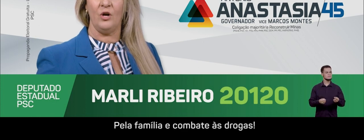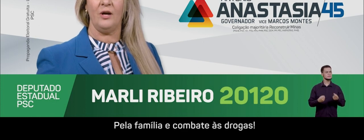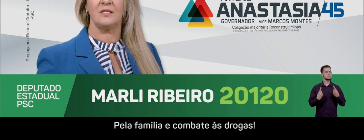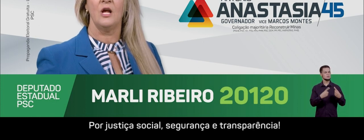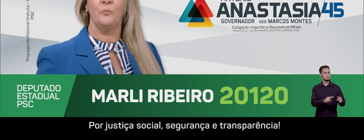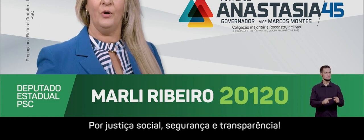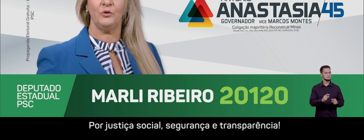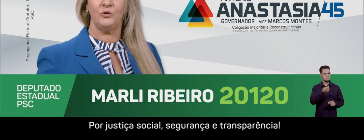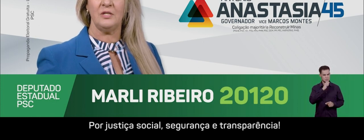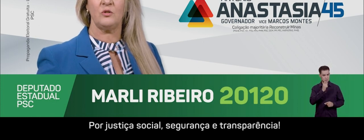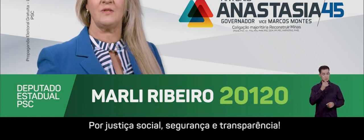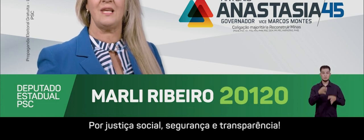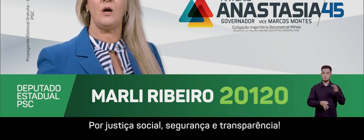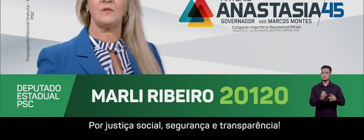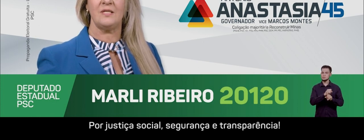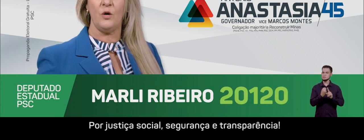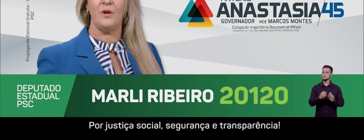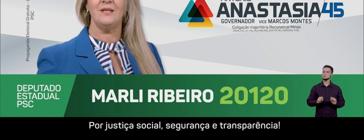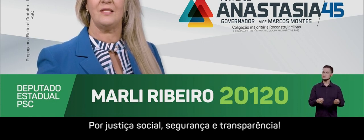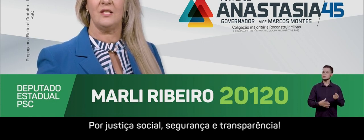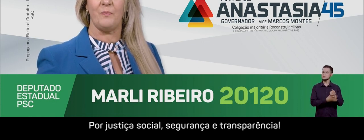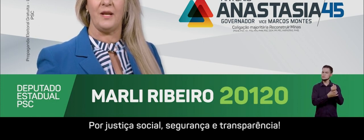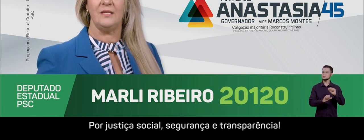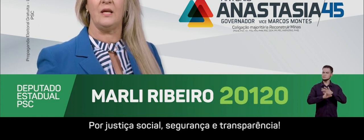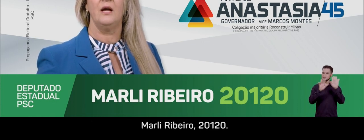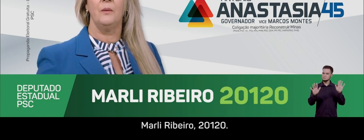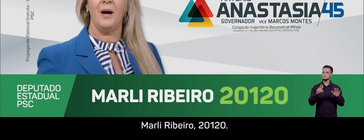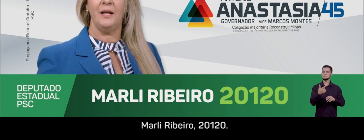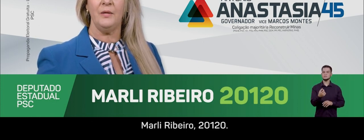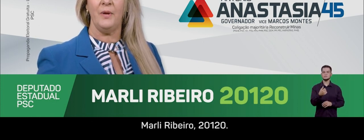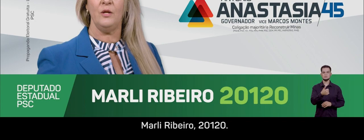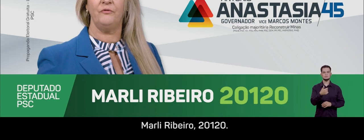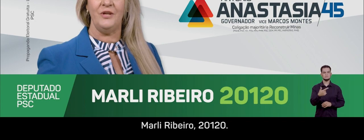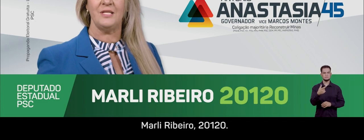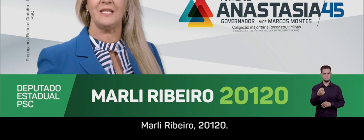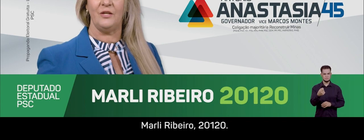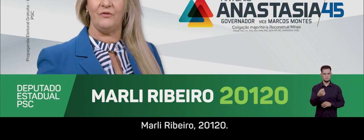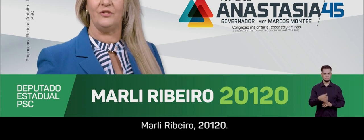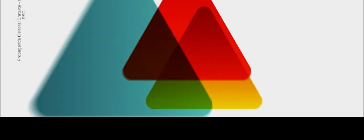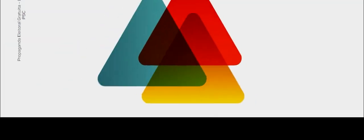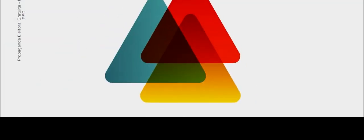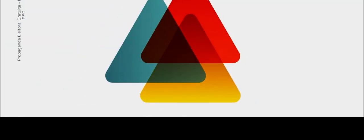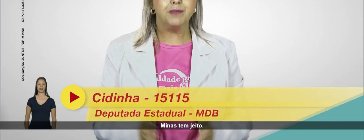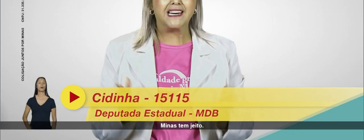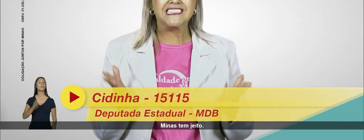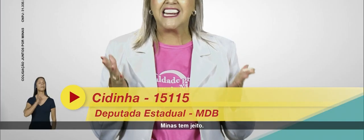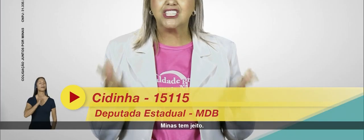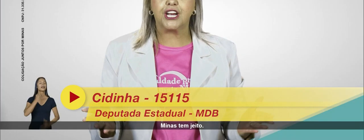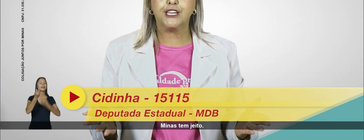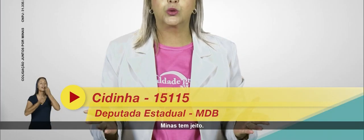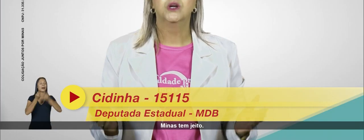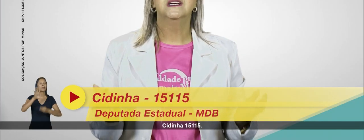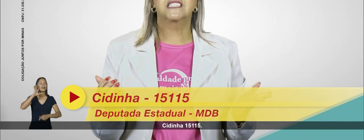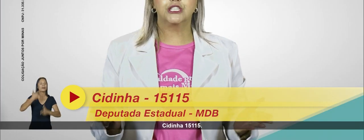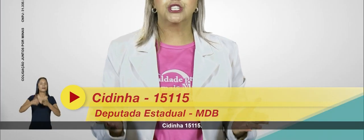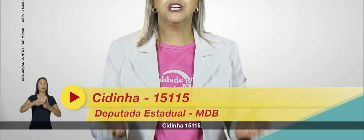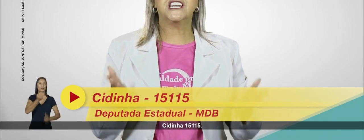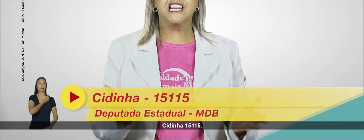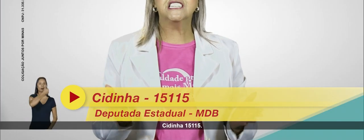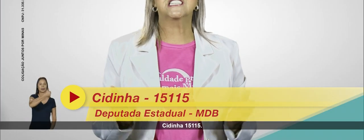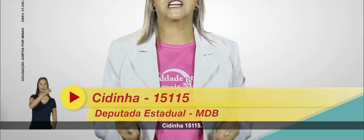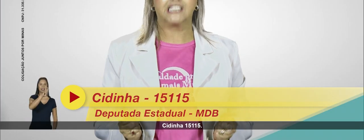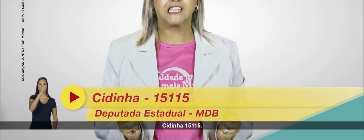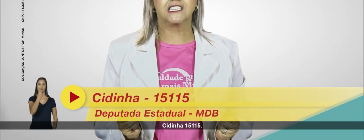combate às drogas. Por justiça social, segurança e transparência. Marli Ribeiro, 20120. Minas tem jeito.